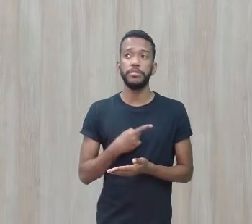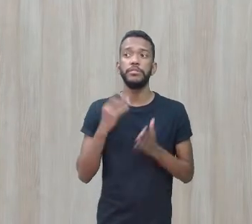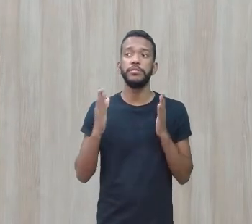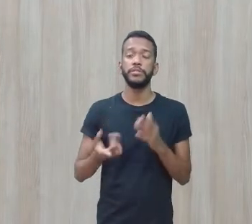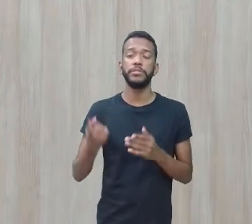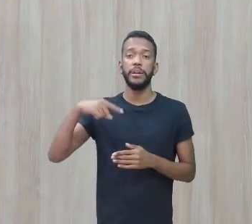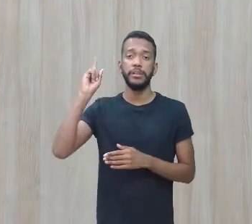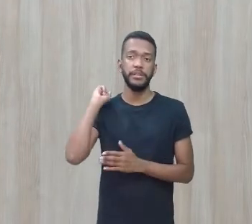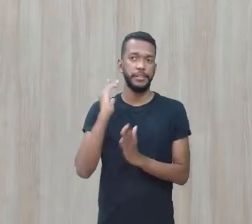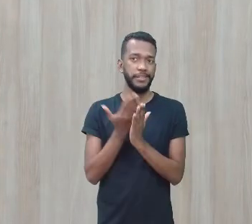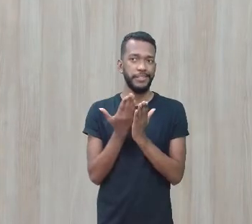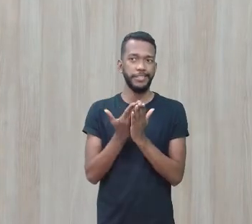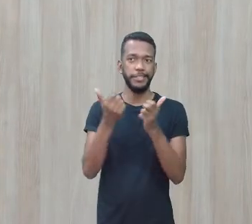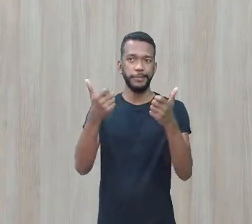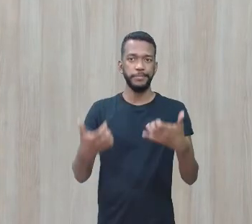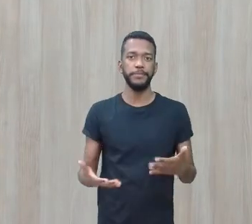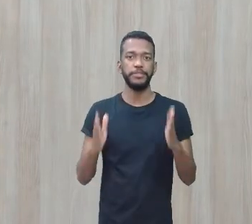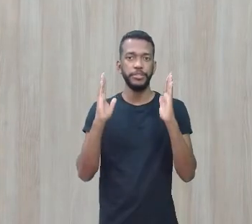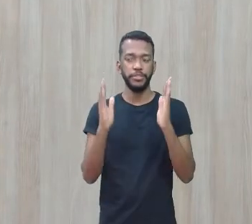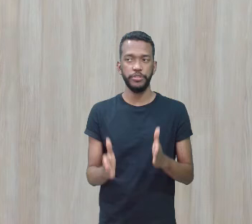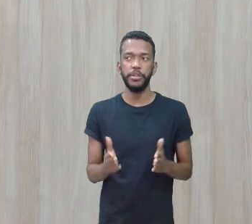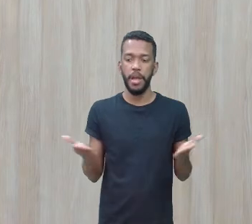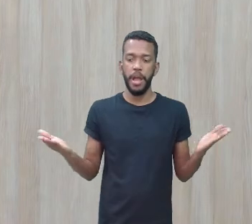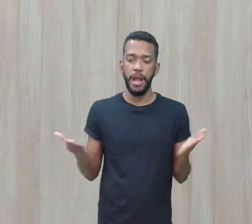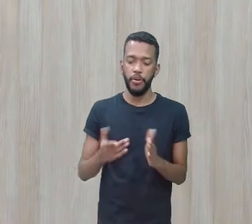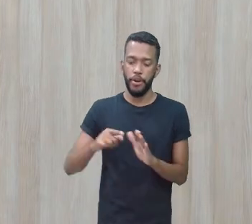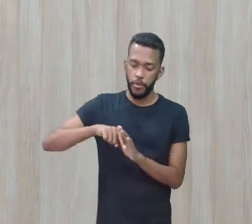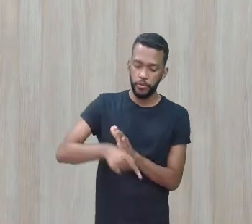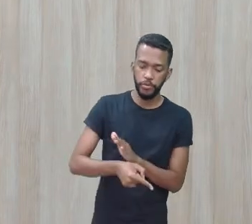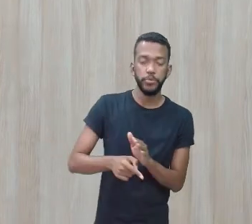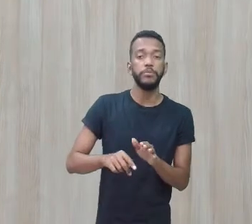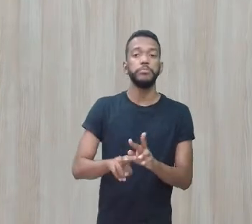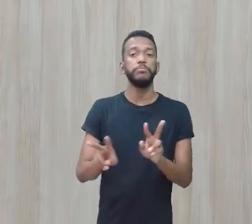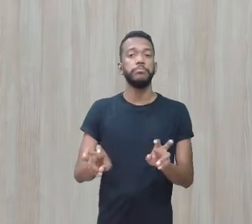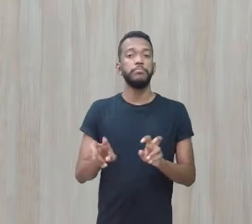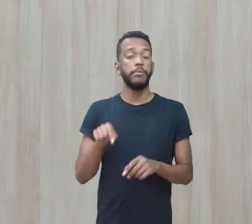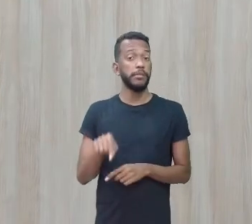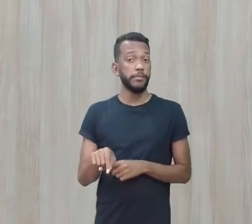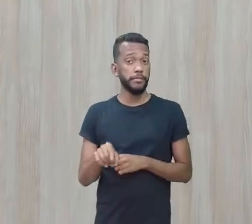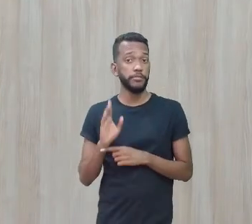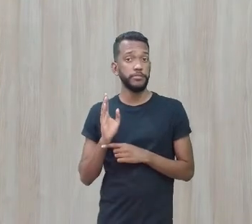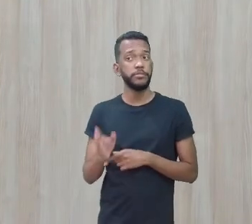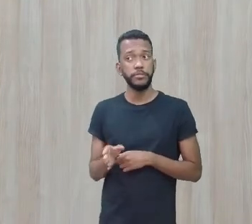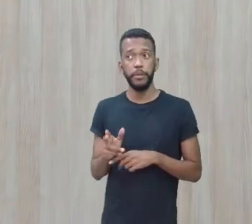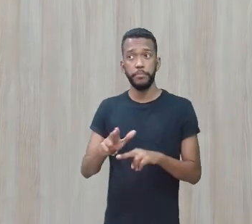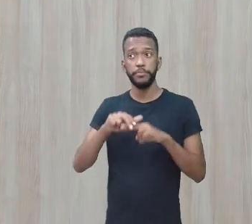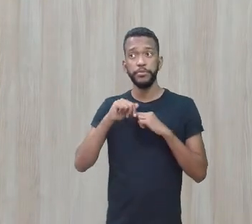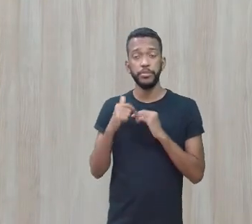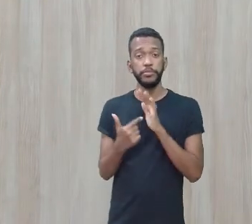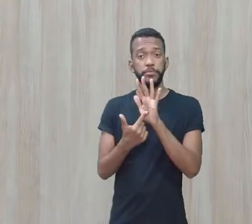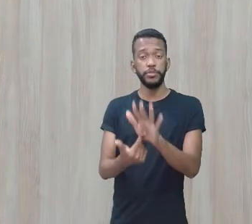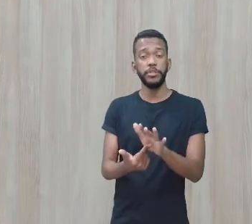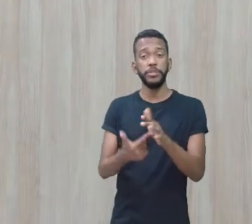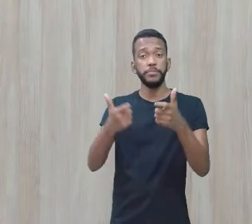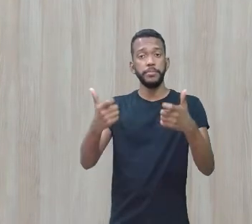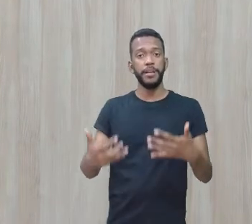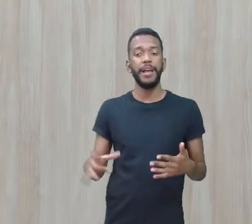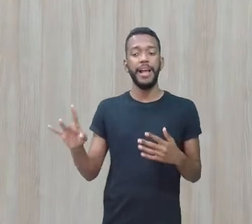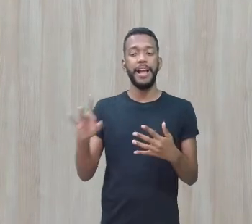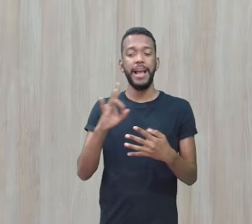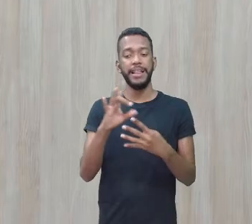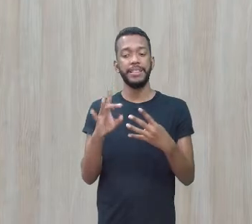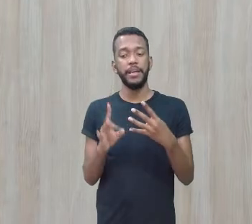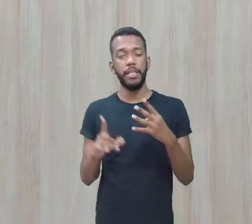uma aula sobre isso, essa semana a gente está dando intensidade a esse conteúdo, por isso que eu estou colocando aqui para vocês, para cada situação,